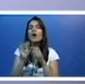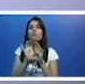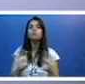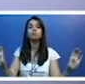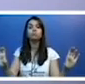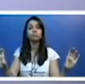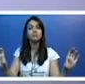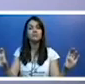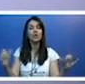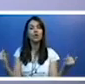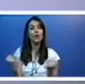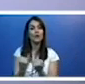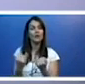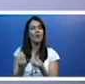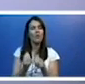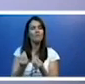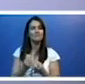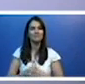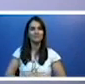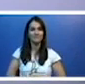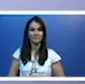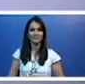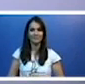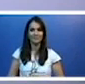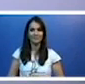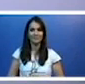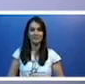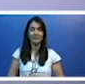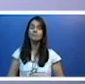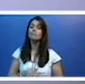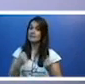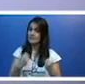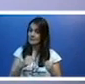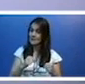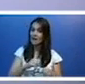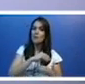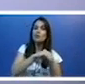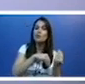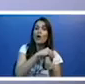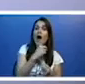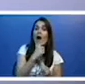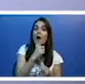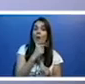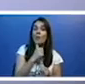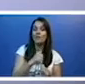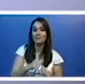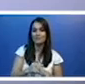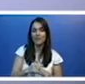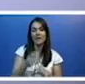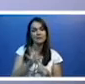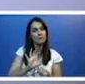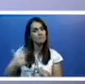dissociação iônica dessa base. Então, a gente vai misturar a água. Quando mistura na água, vai separar a